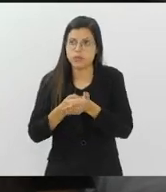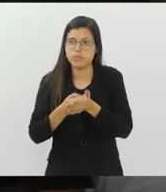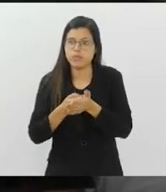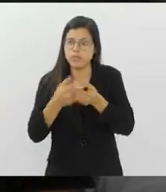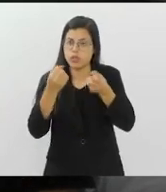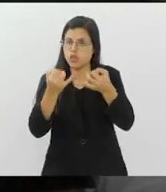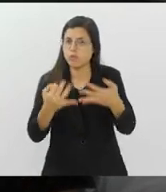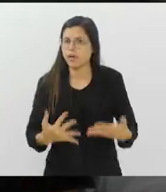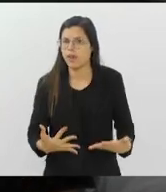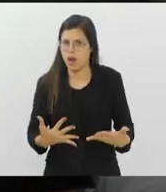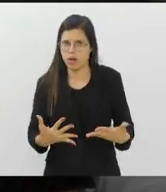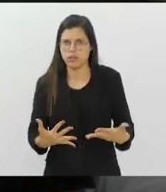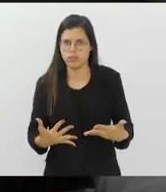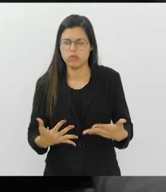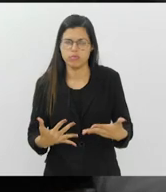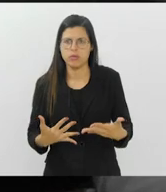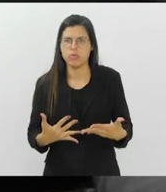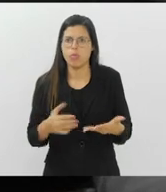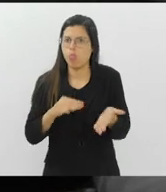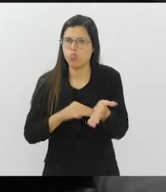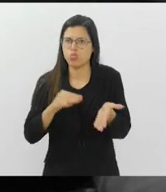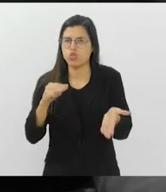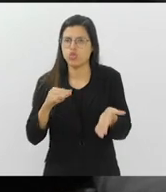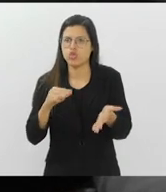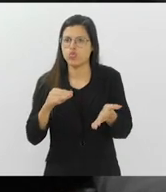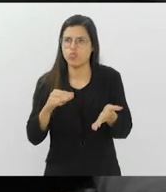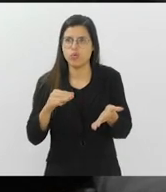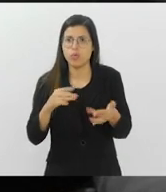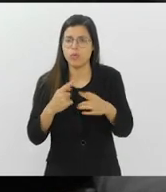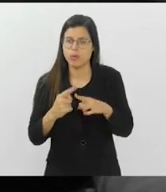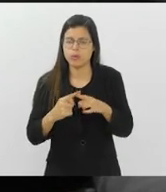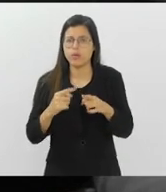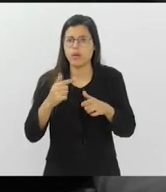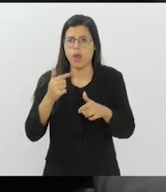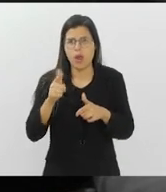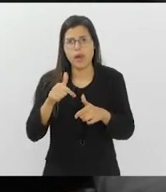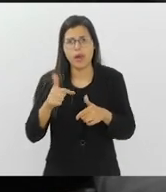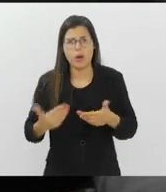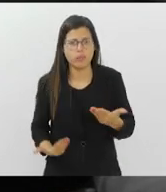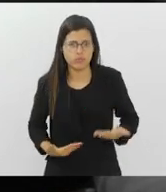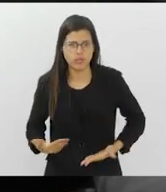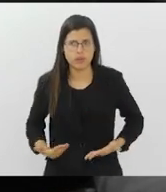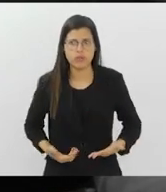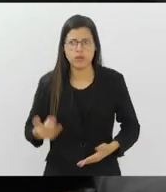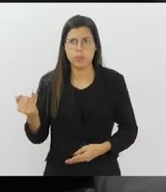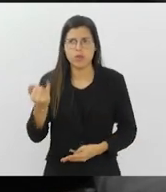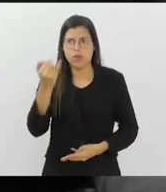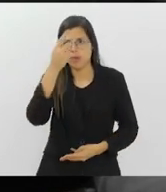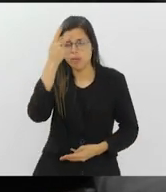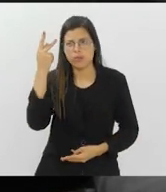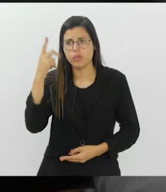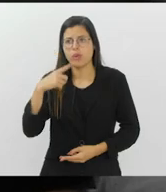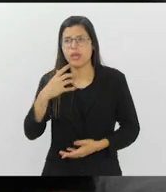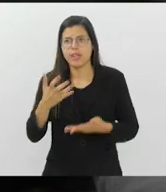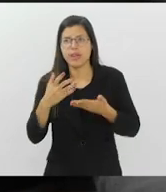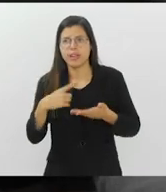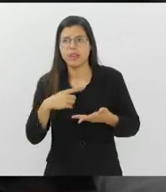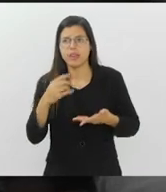motivação. Afinal, trata-se de um serviço essencial. Quem quer ter luz em casa não pode